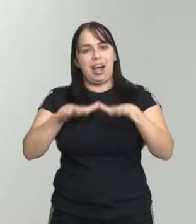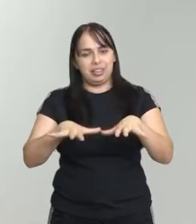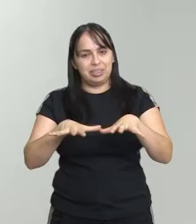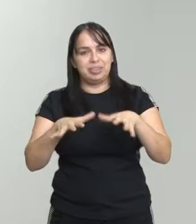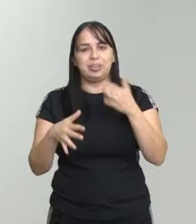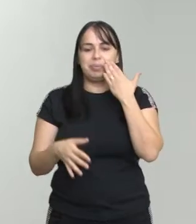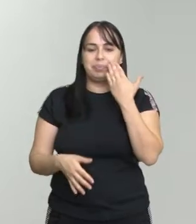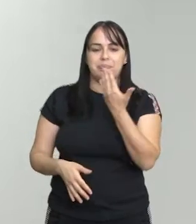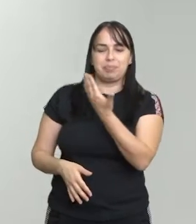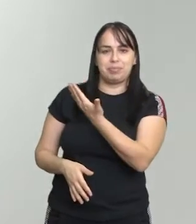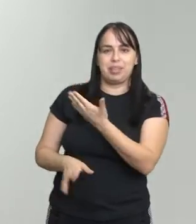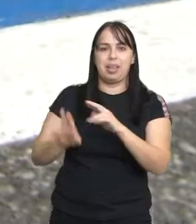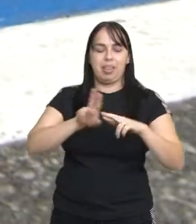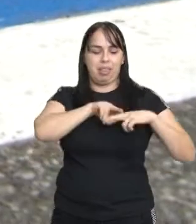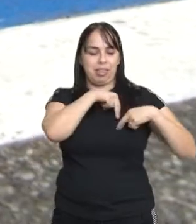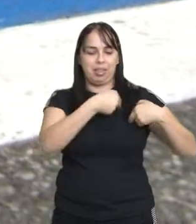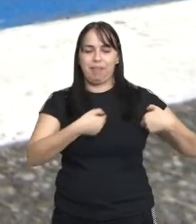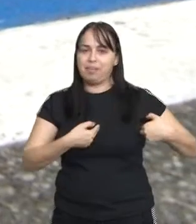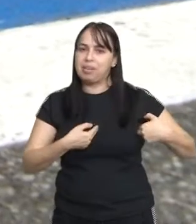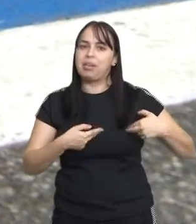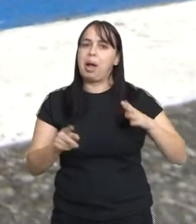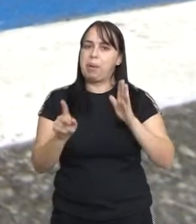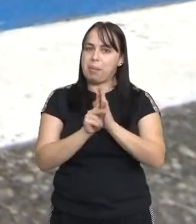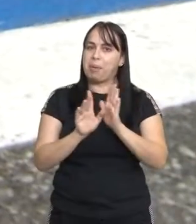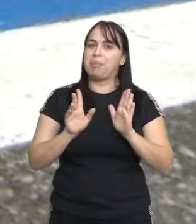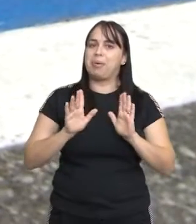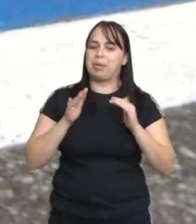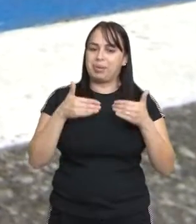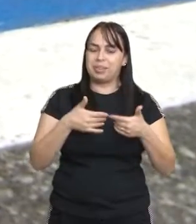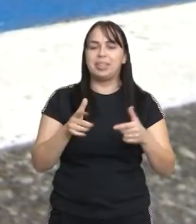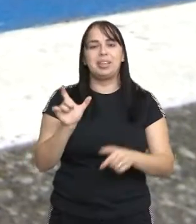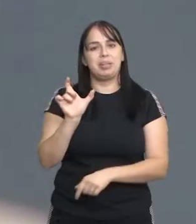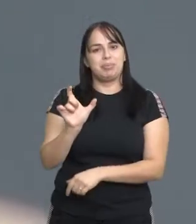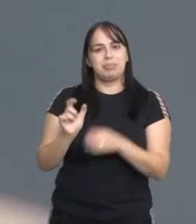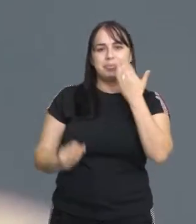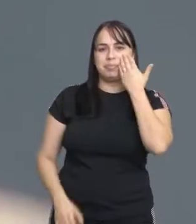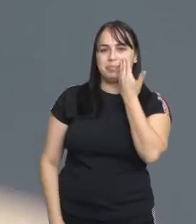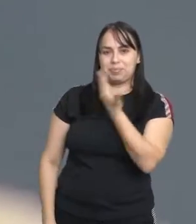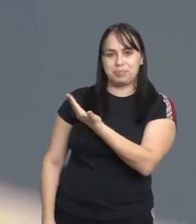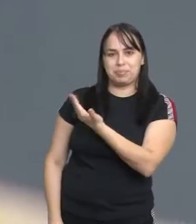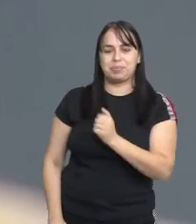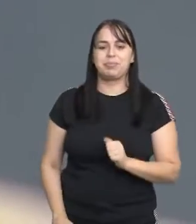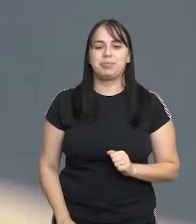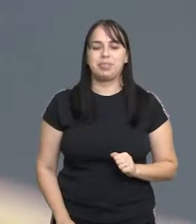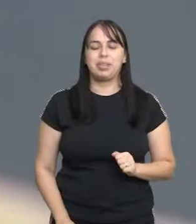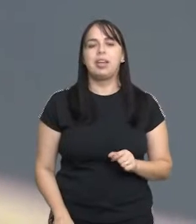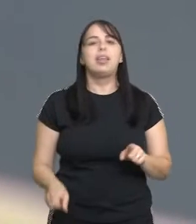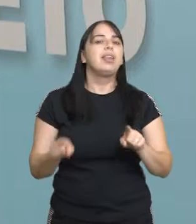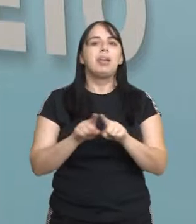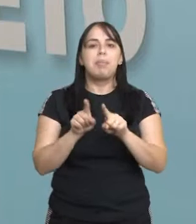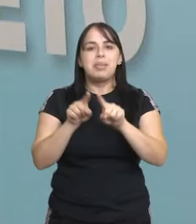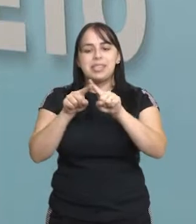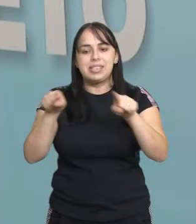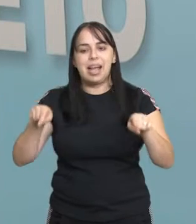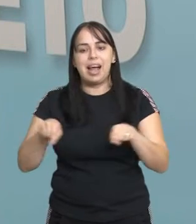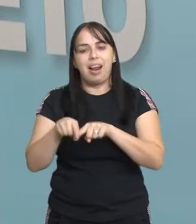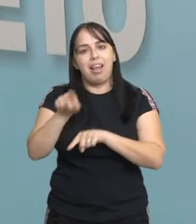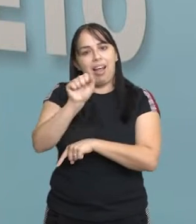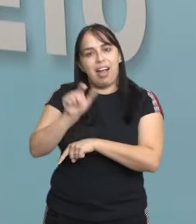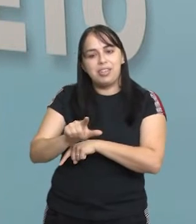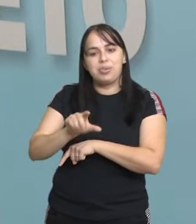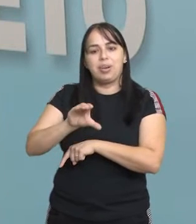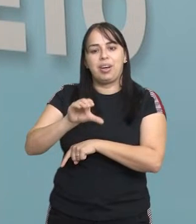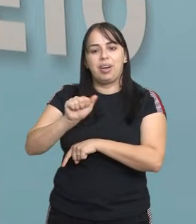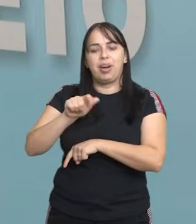rede de inclusão ao autista, vagas preferenciais de estacionamento, a carteira de identificação, instalação de